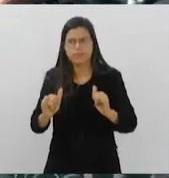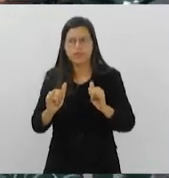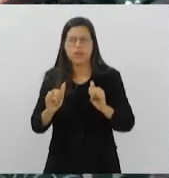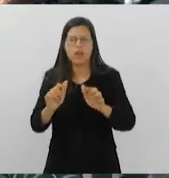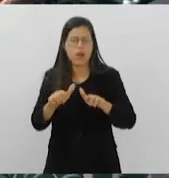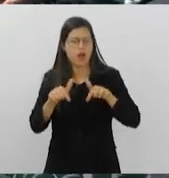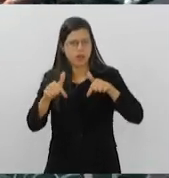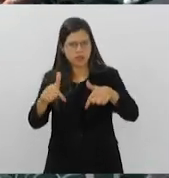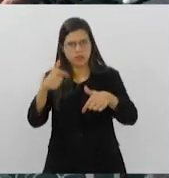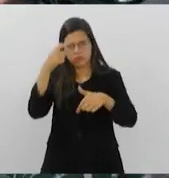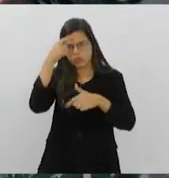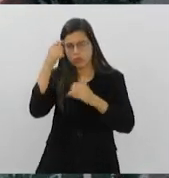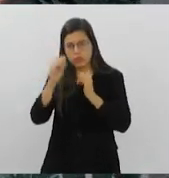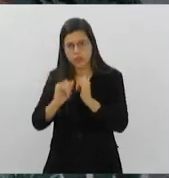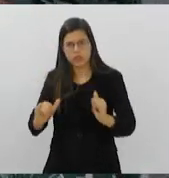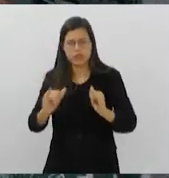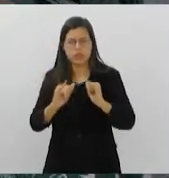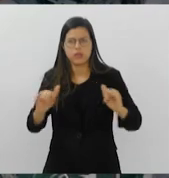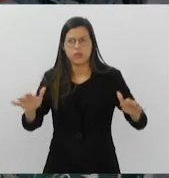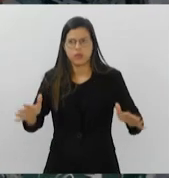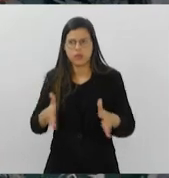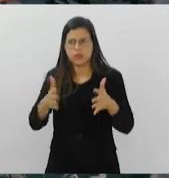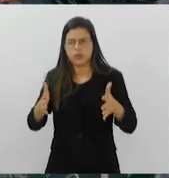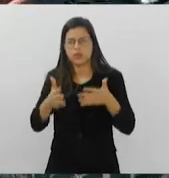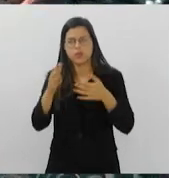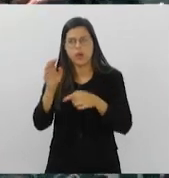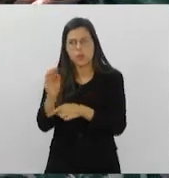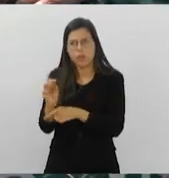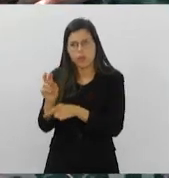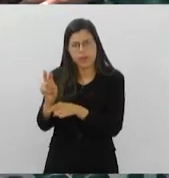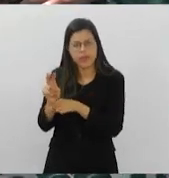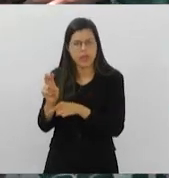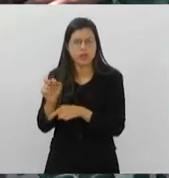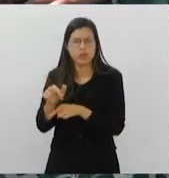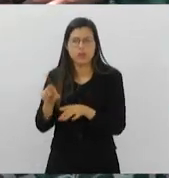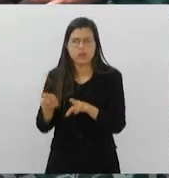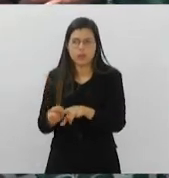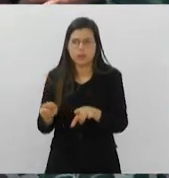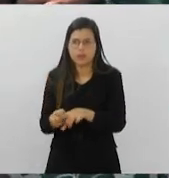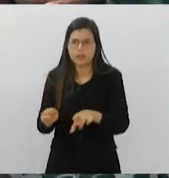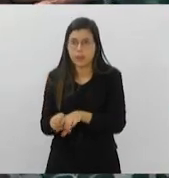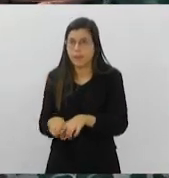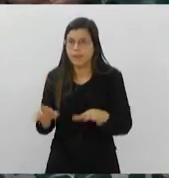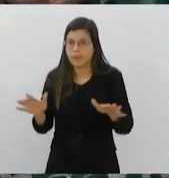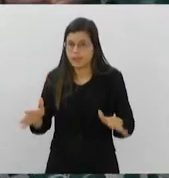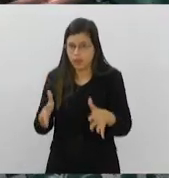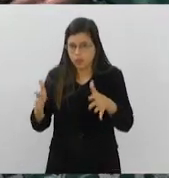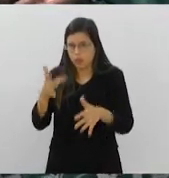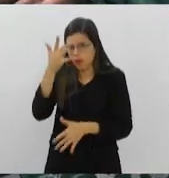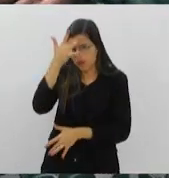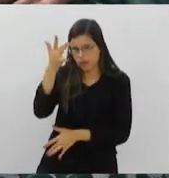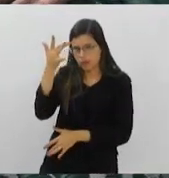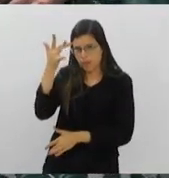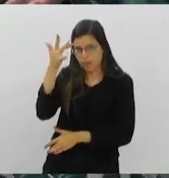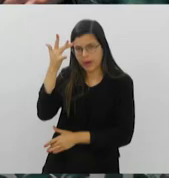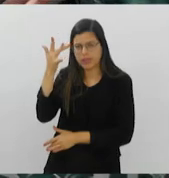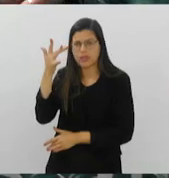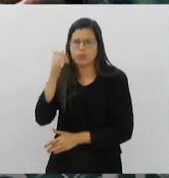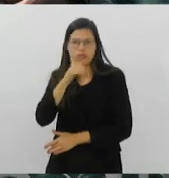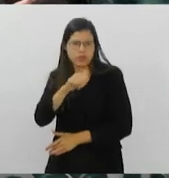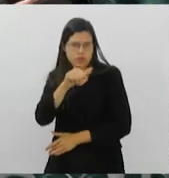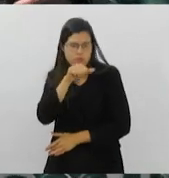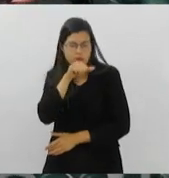de conscientização, incentivo ao cuidado e promoção da saúde mental materna. Visto